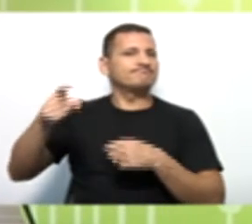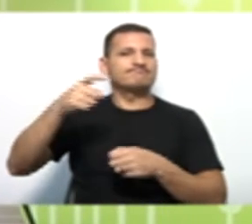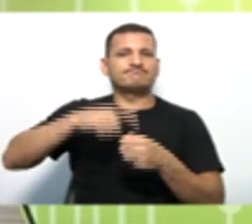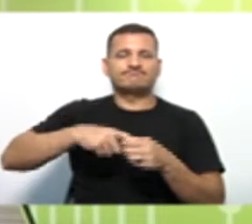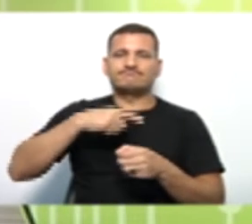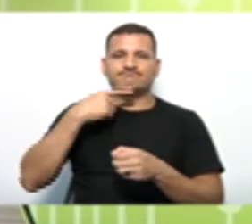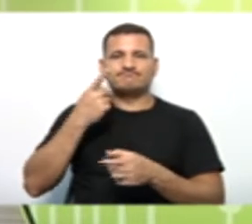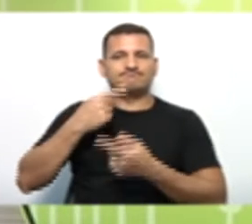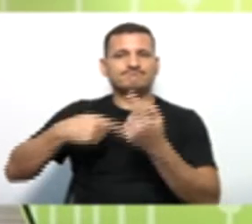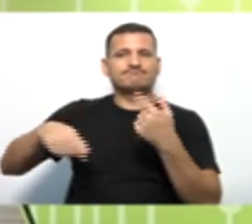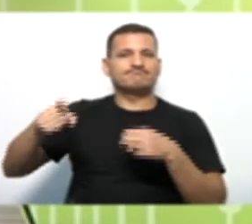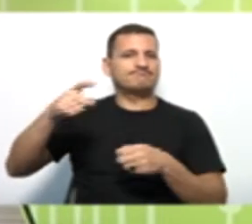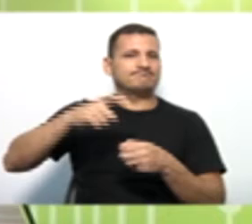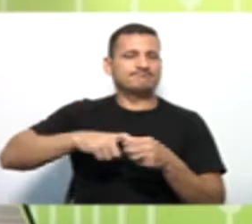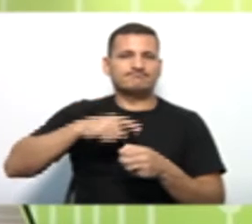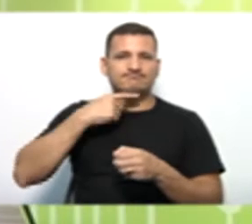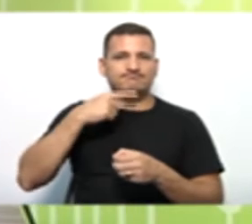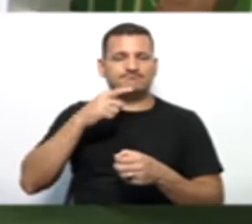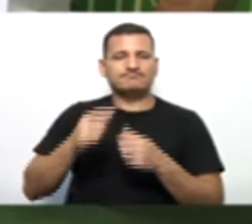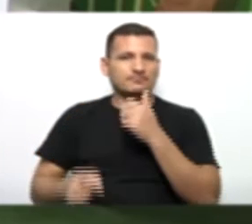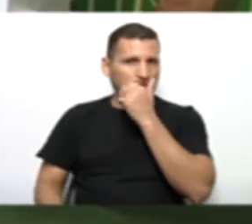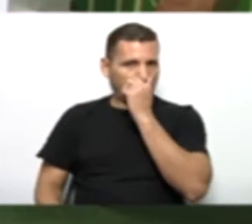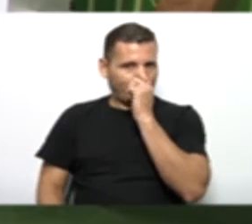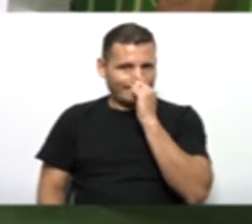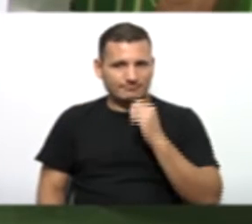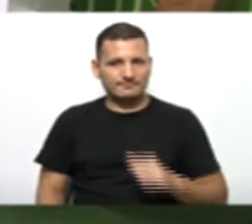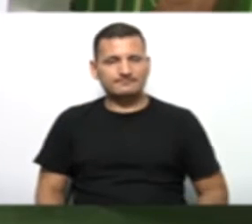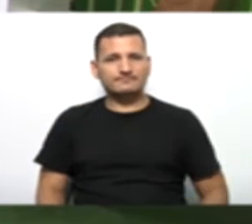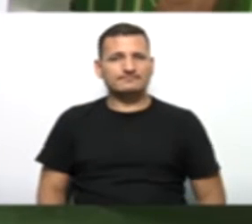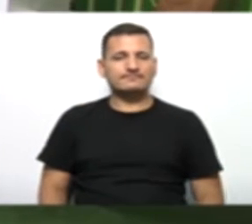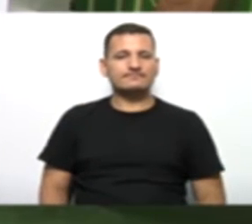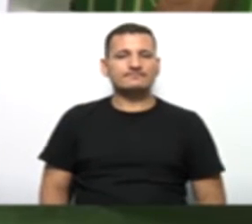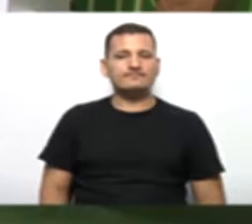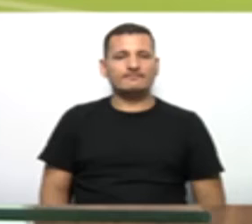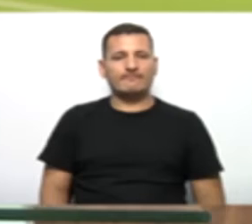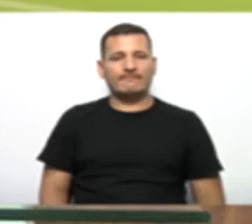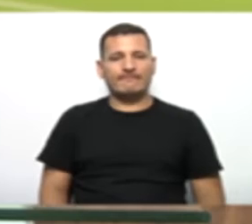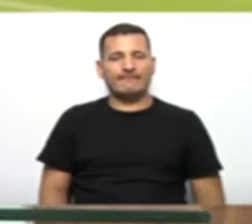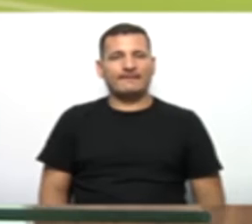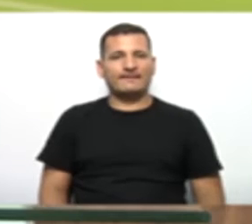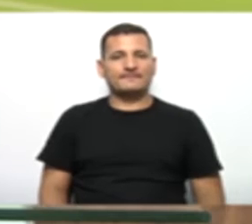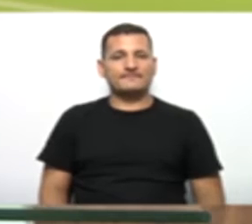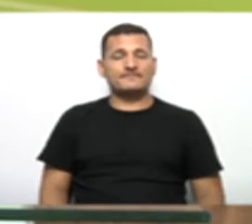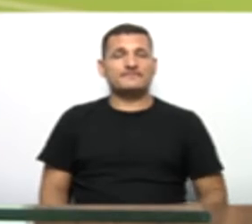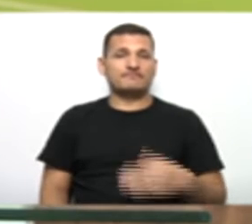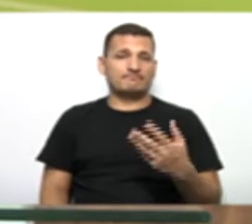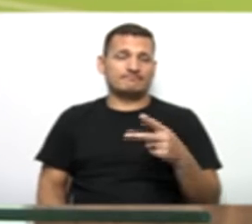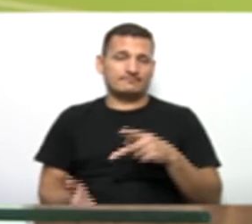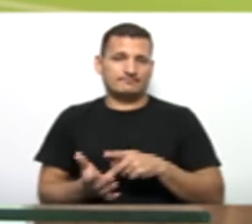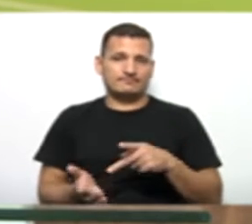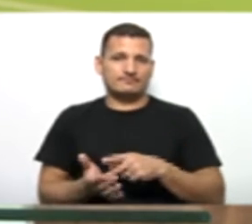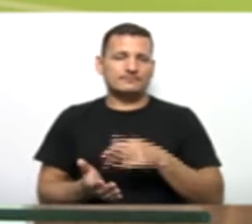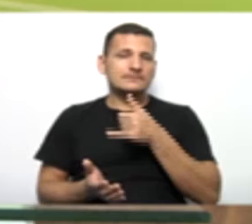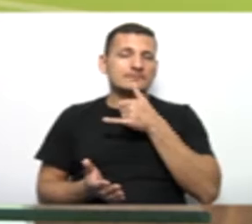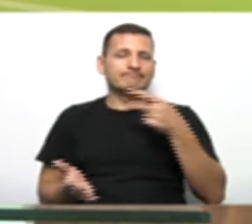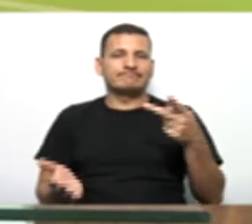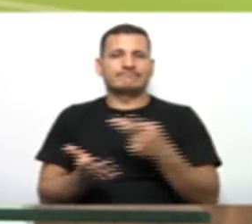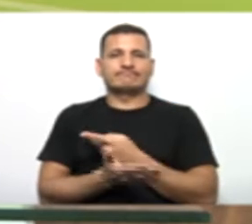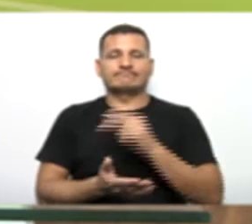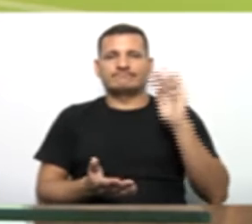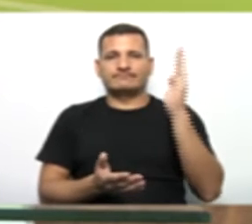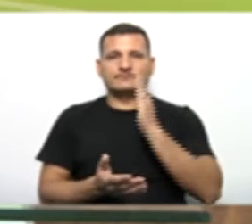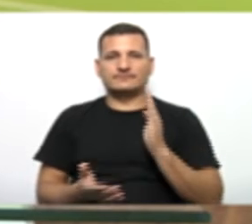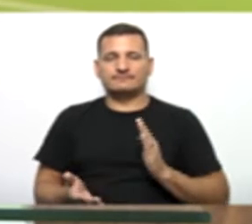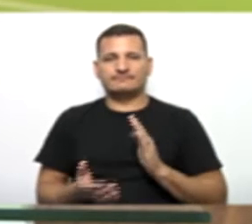isso ser revertido. Certo, professora Márcia? Certo, professor Willis. E, infelizmente, um exemplo que aconteceu no Brasil